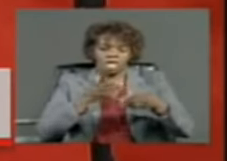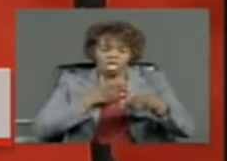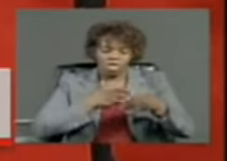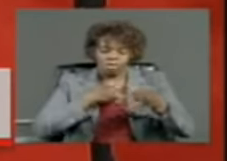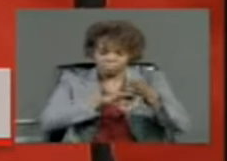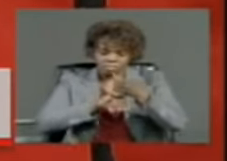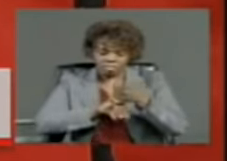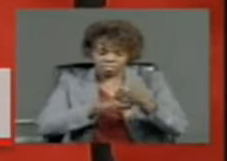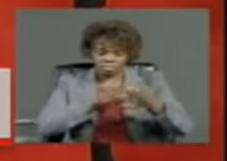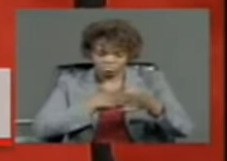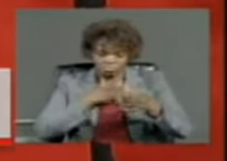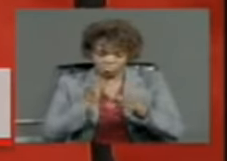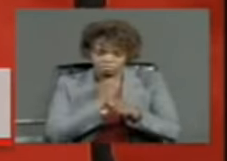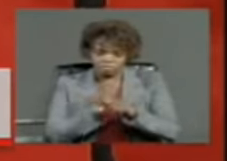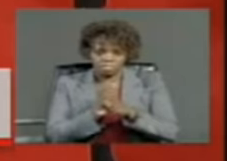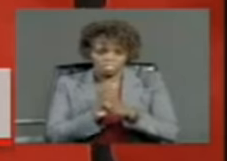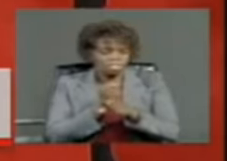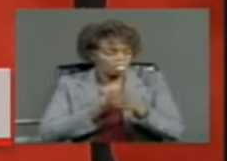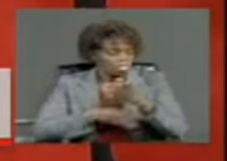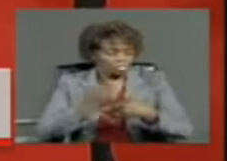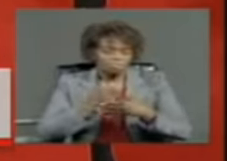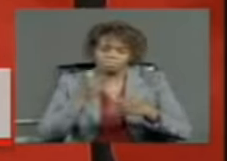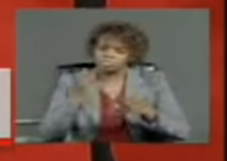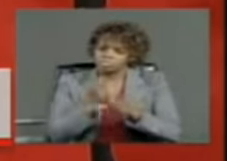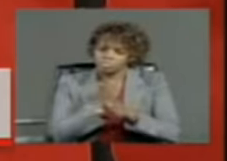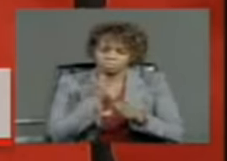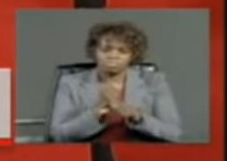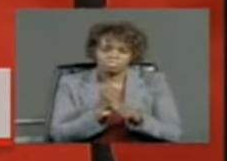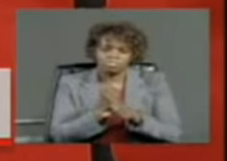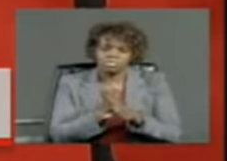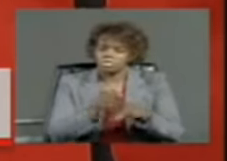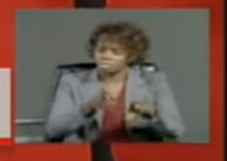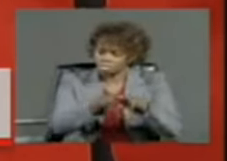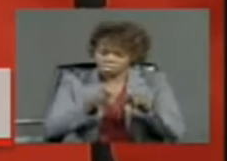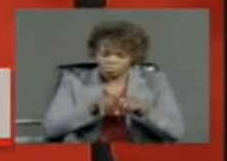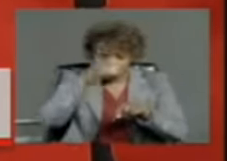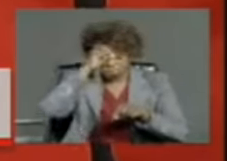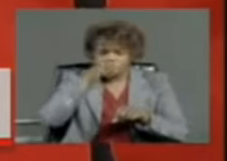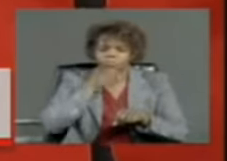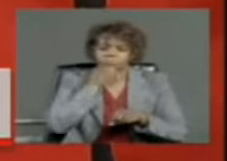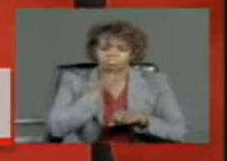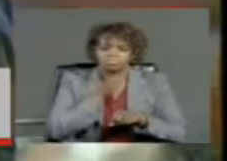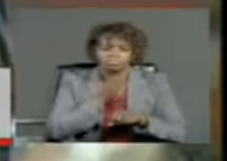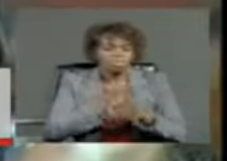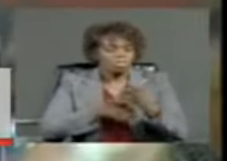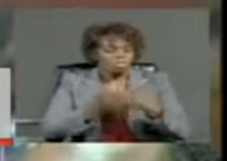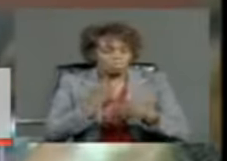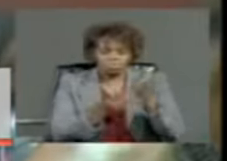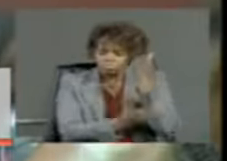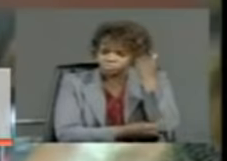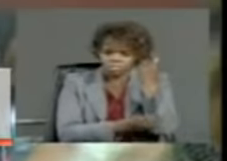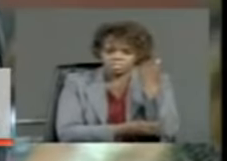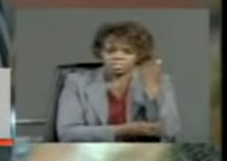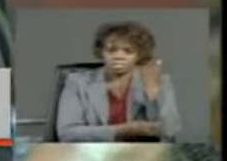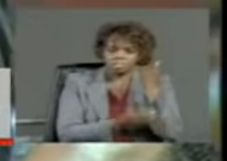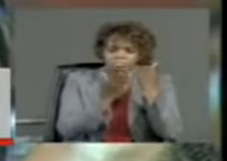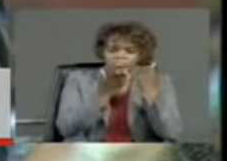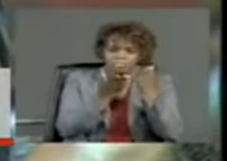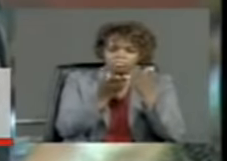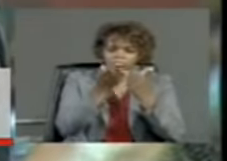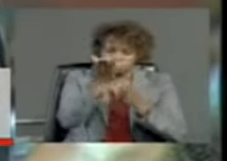todos patriotas e queremos apenas um país melhor. Conheça-nos para que assim, quando estabelecer relações